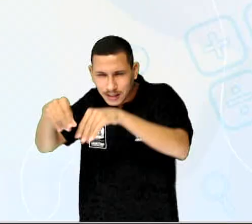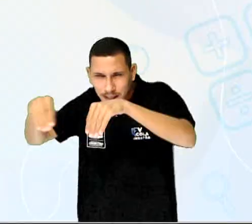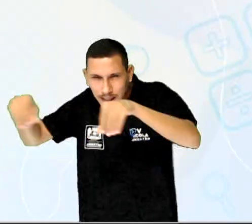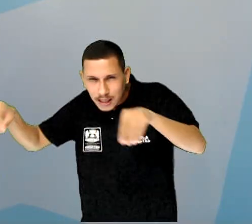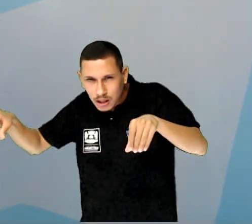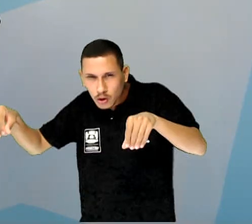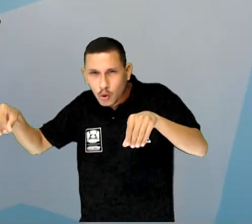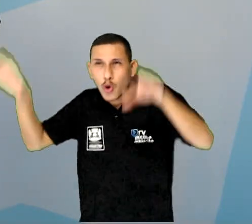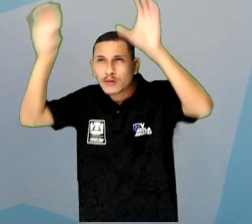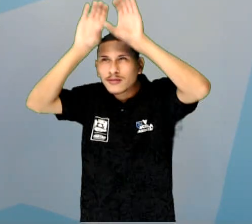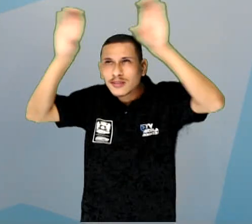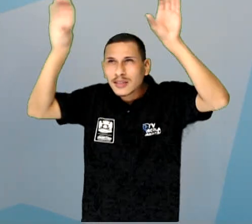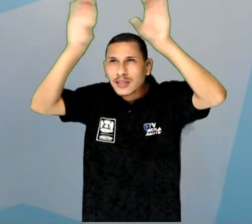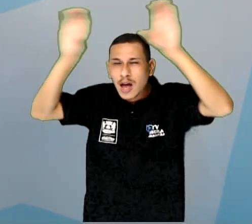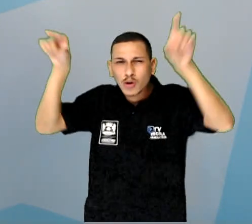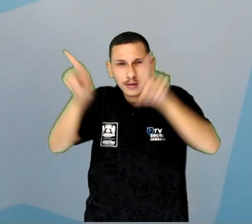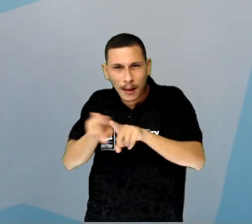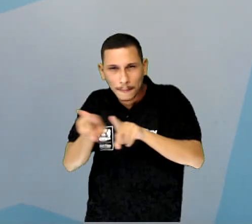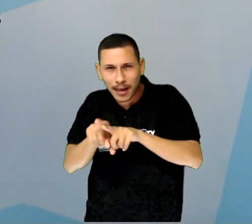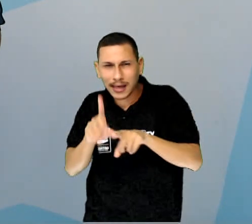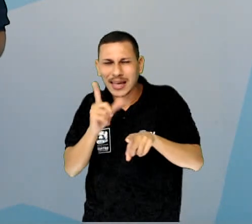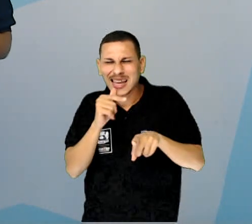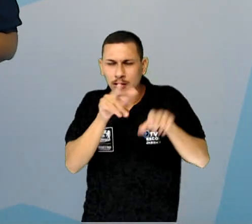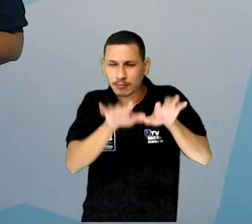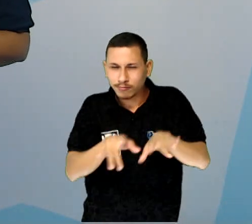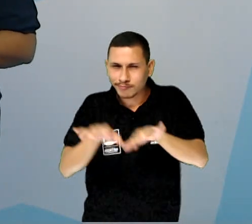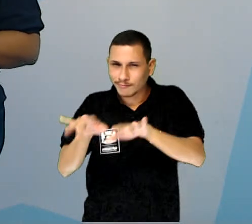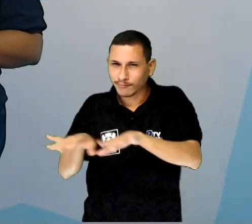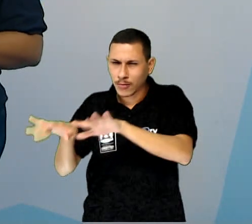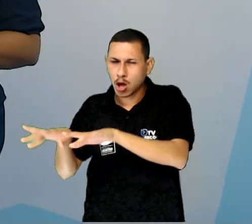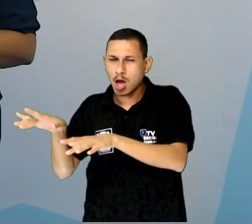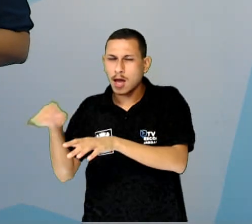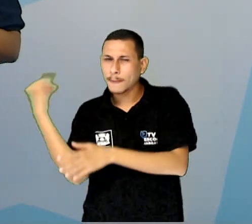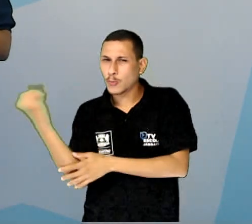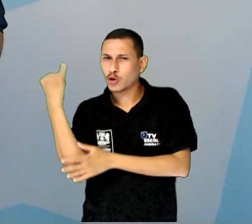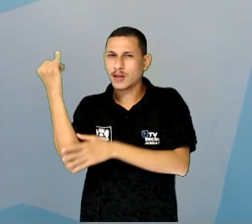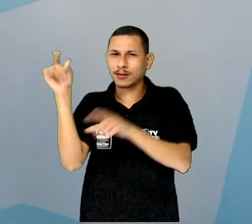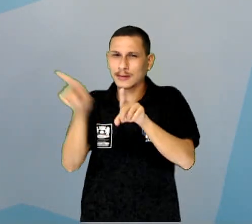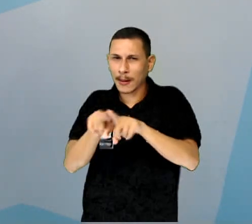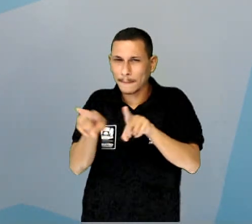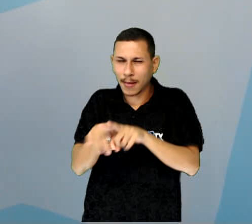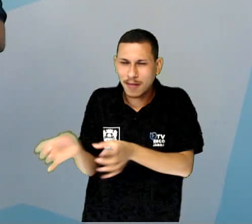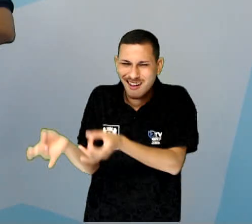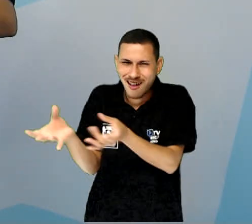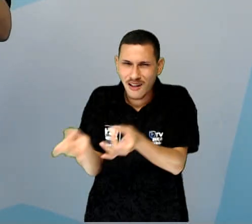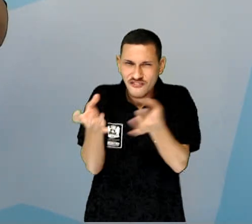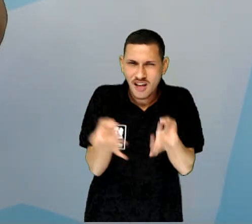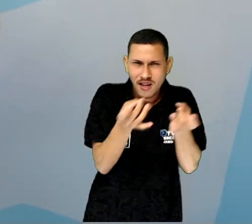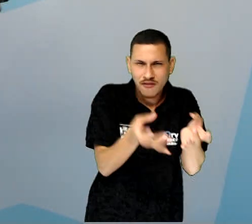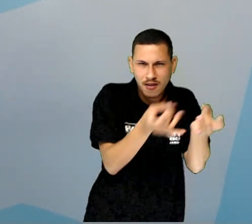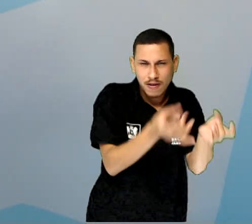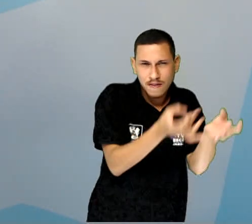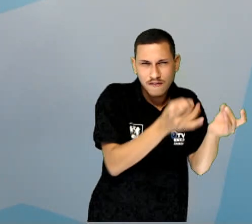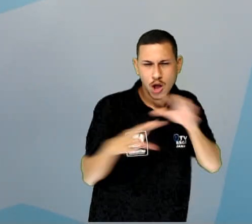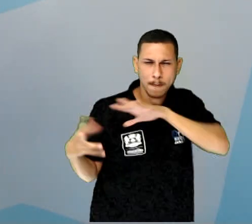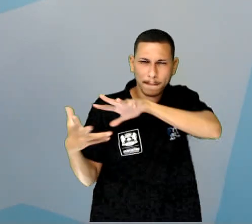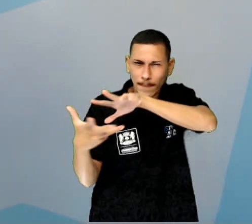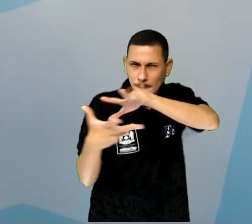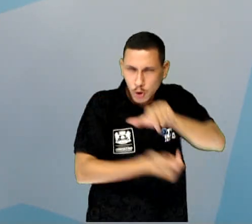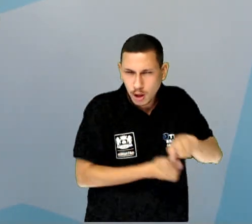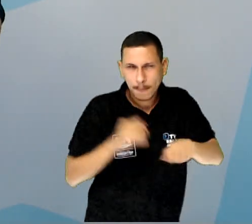e marítimo. São fundamentais também para o comércio mundial no processo de globalização.